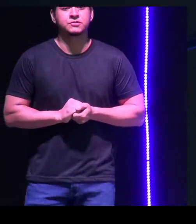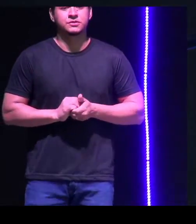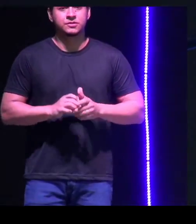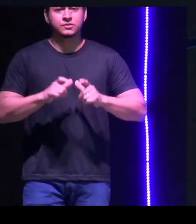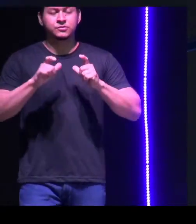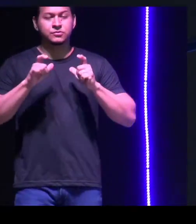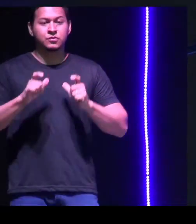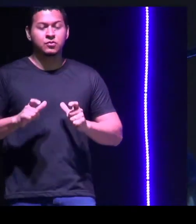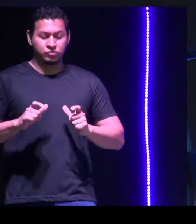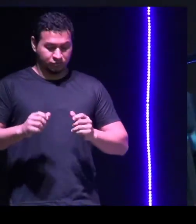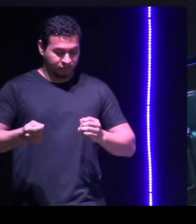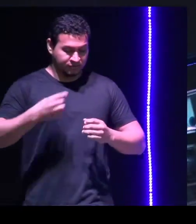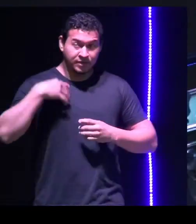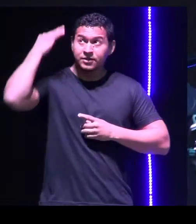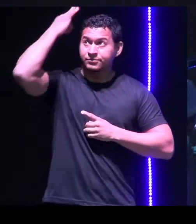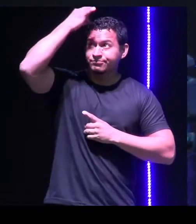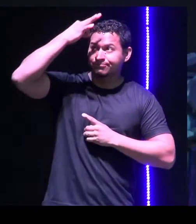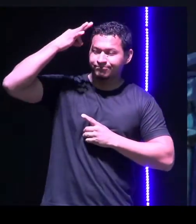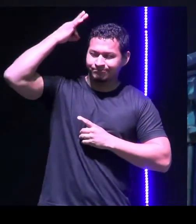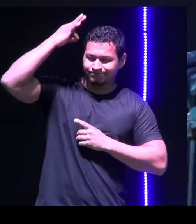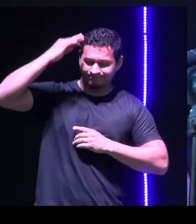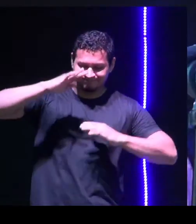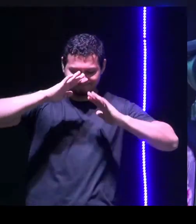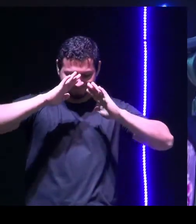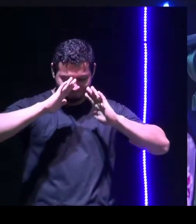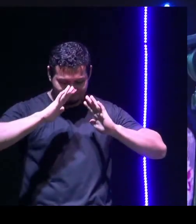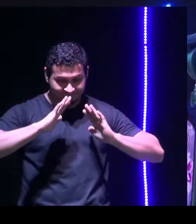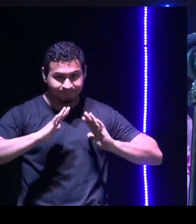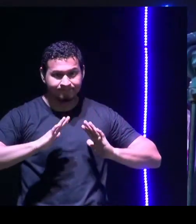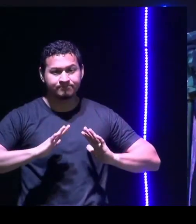onde o Espírito de Deus está.